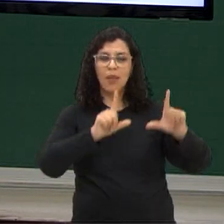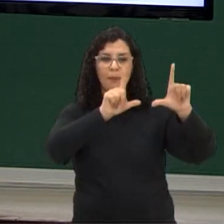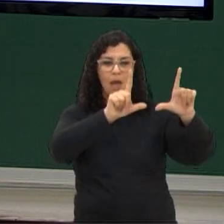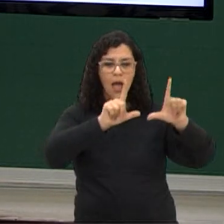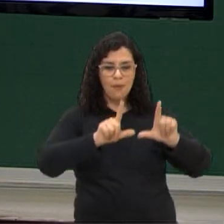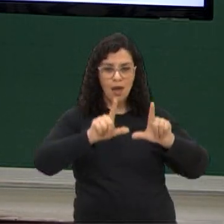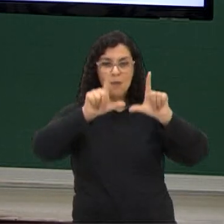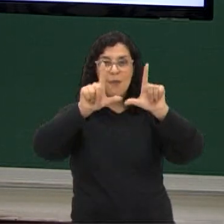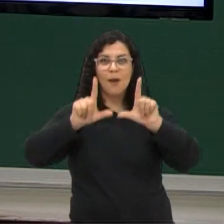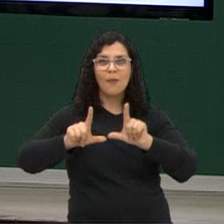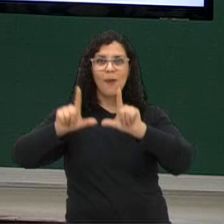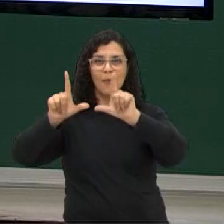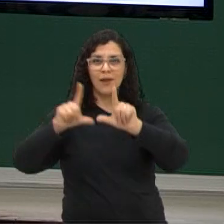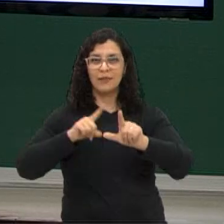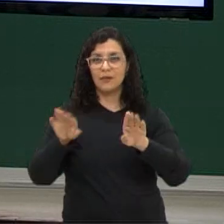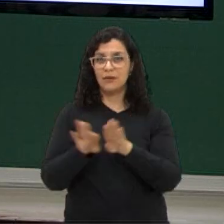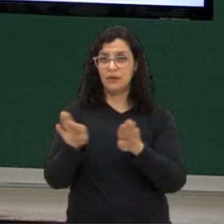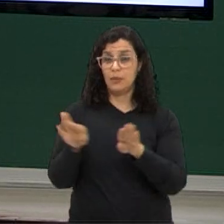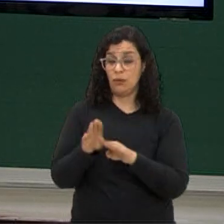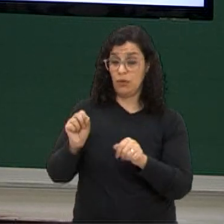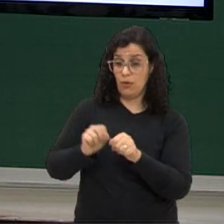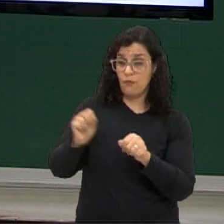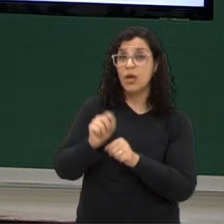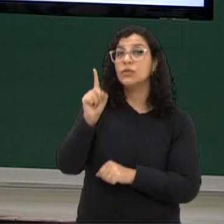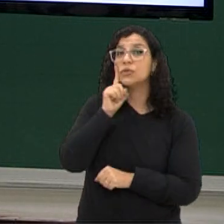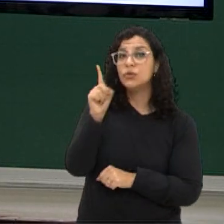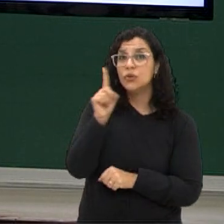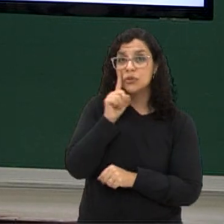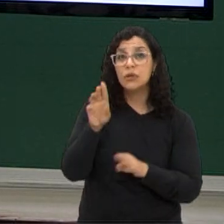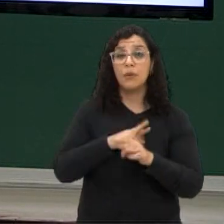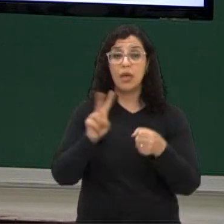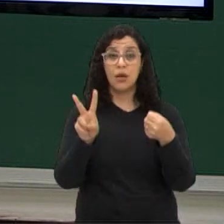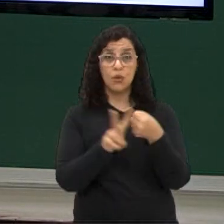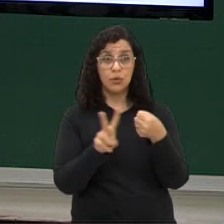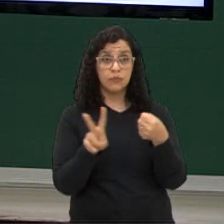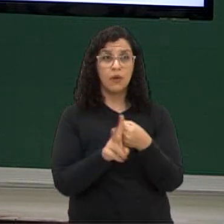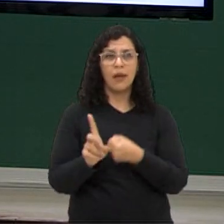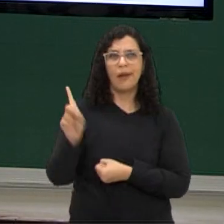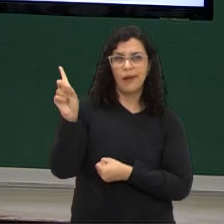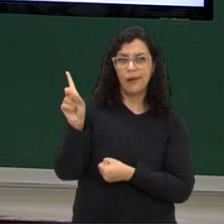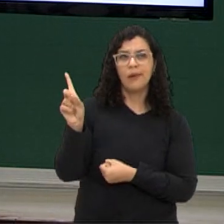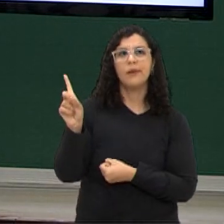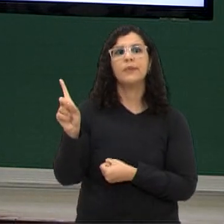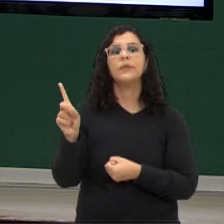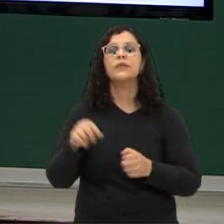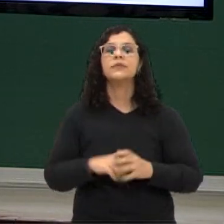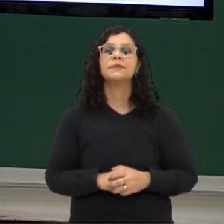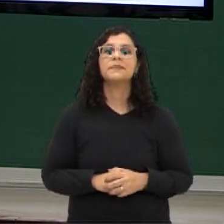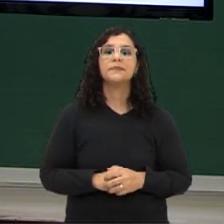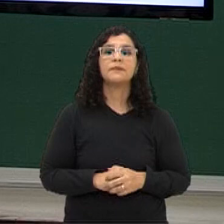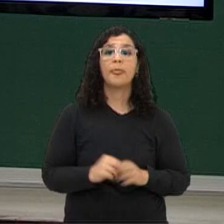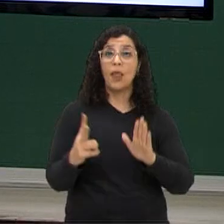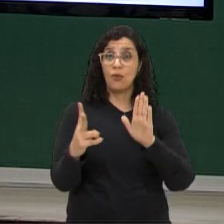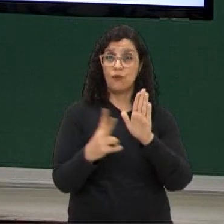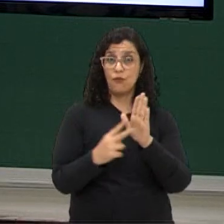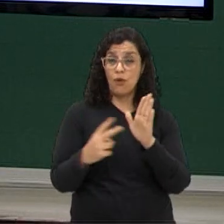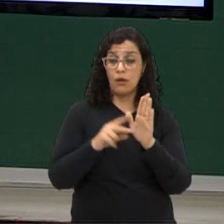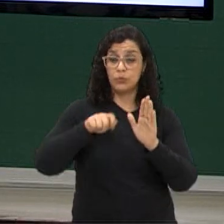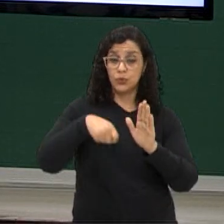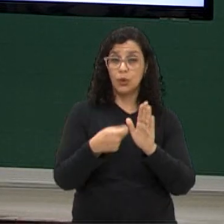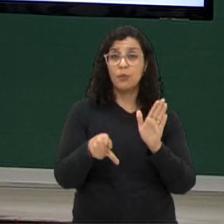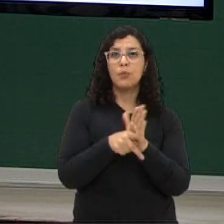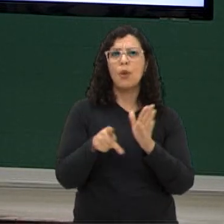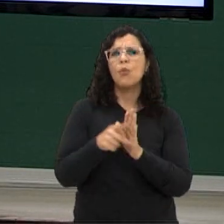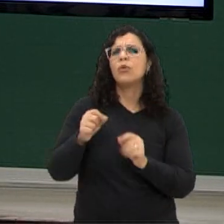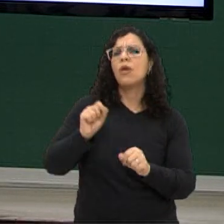né? Las tareas diárias e empleo de los verbos de rutina. As tarefas diárias, vamos ver o vocabulário sobre as